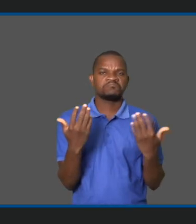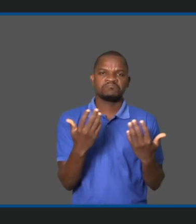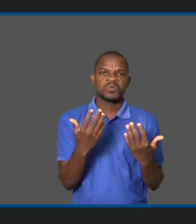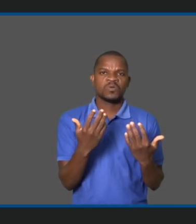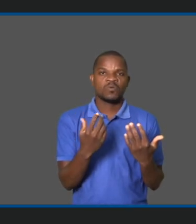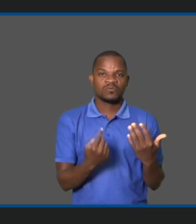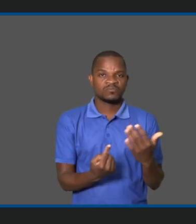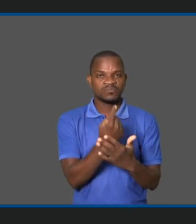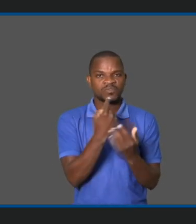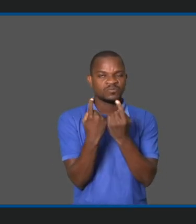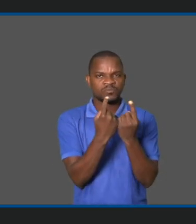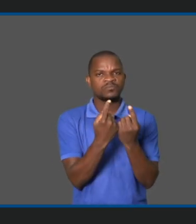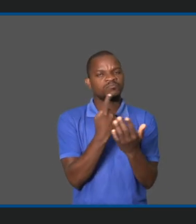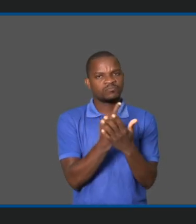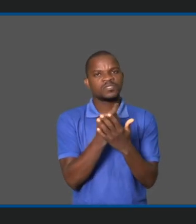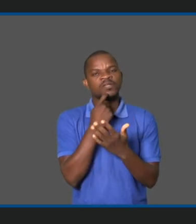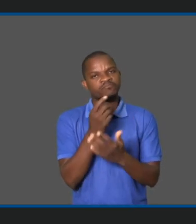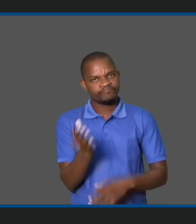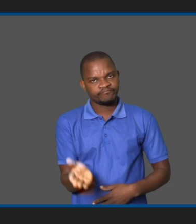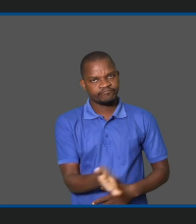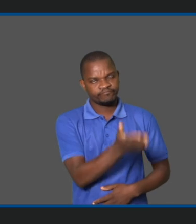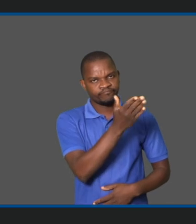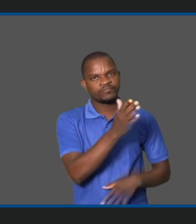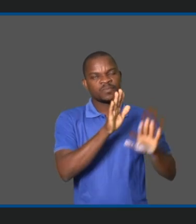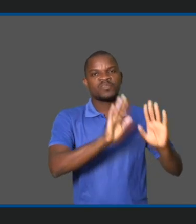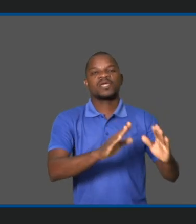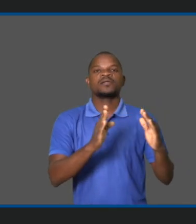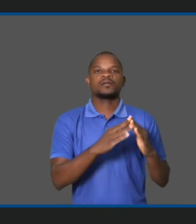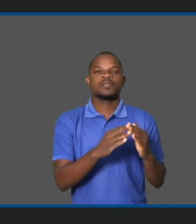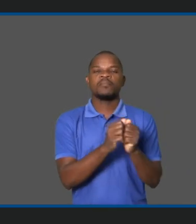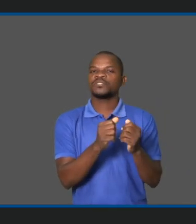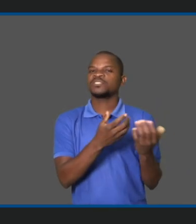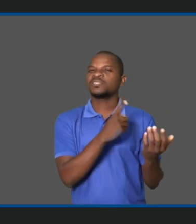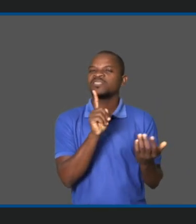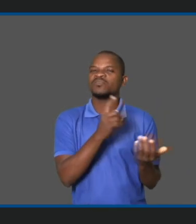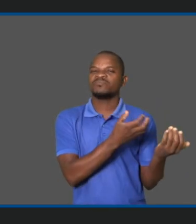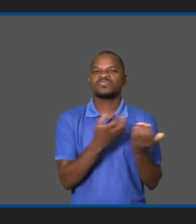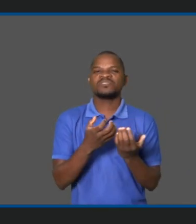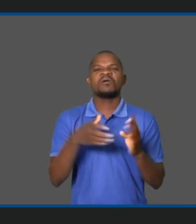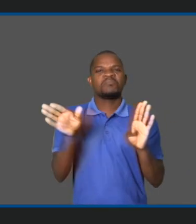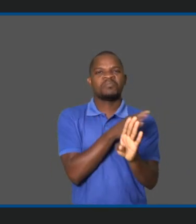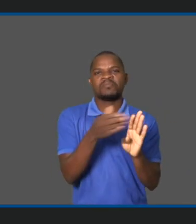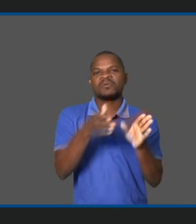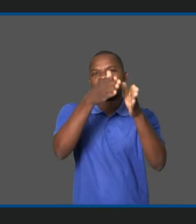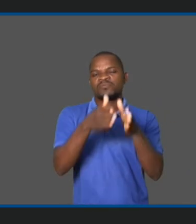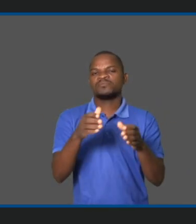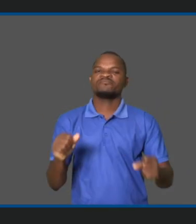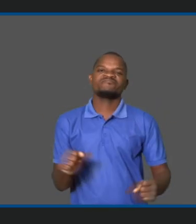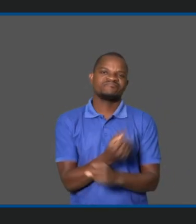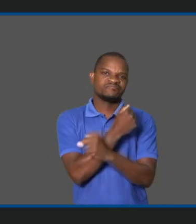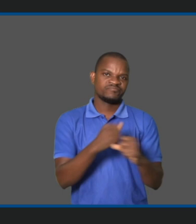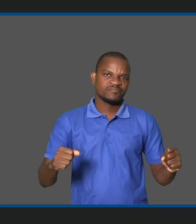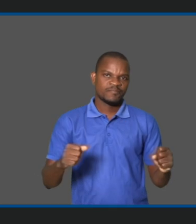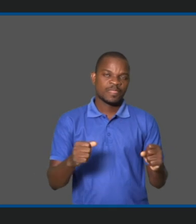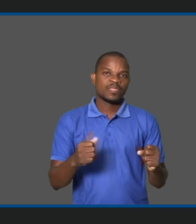de estado de emergência sem violar o direito do cidadão. A polícia tem, perante si, instrumentos bastante